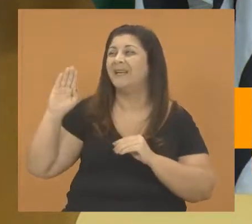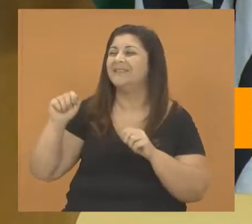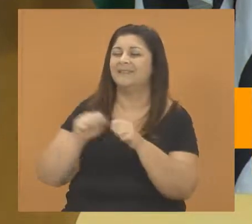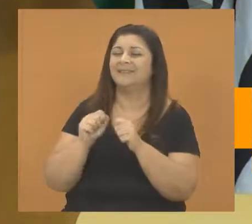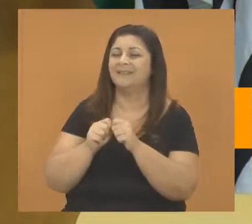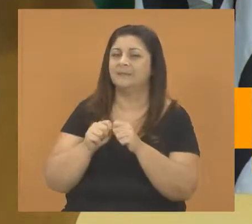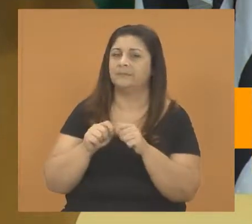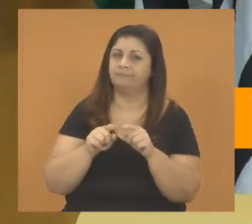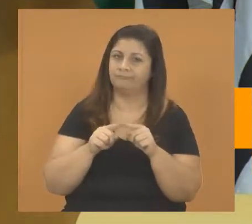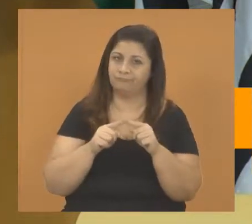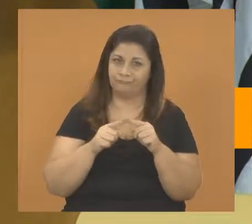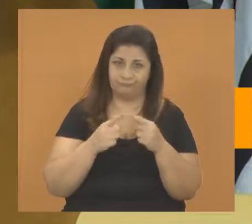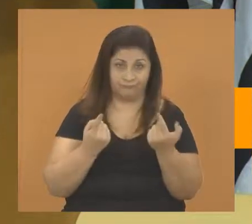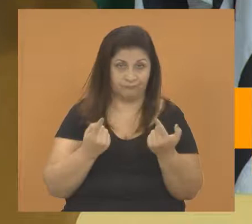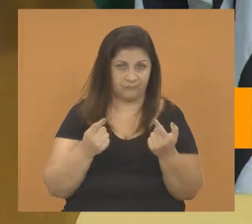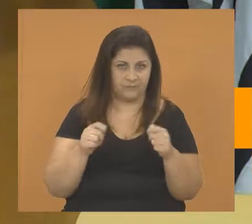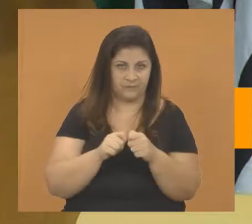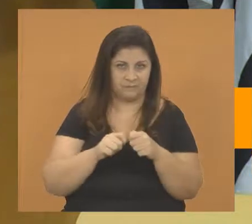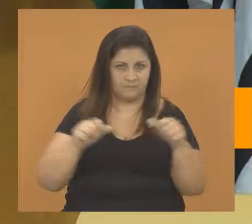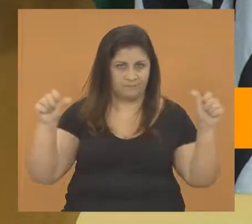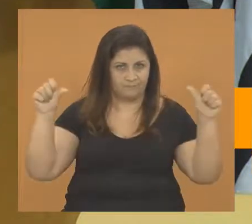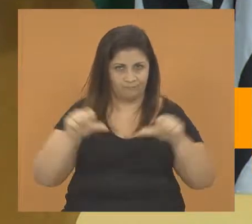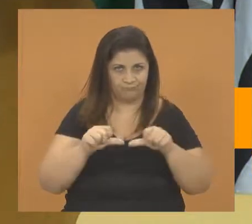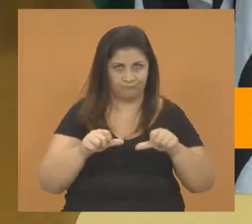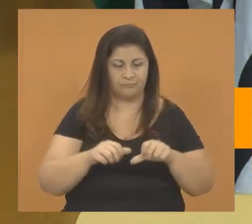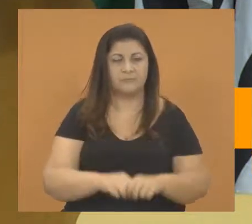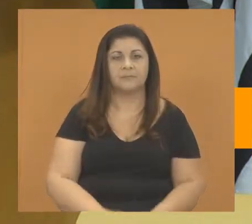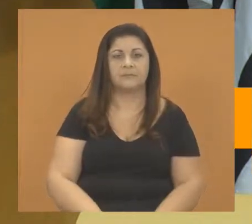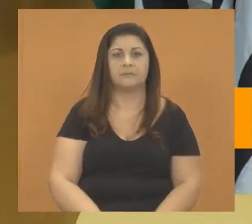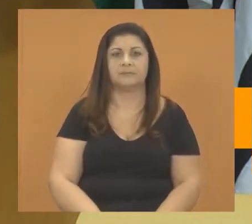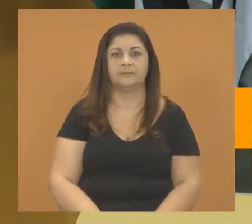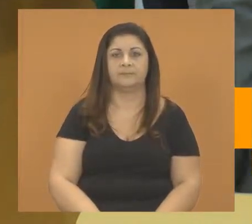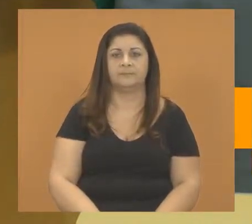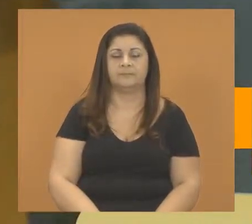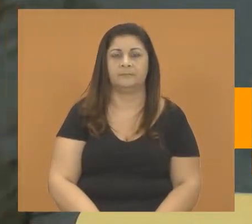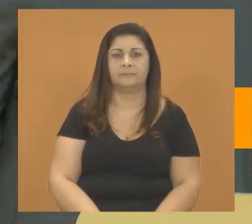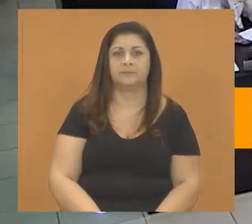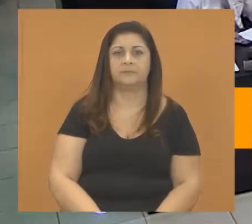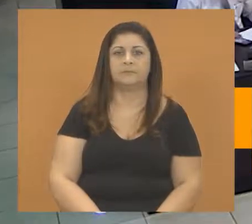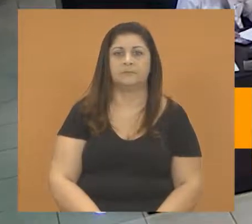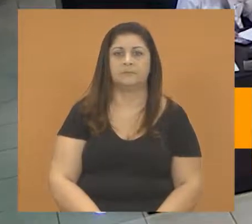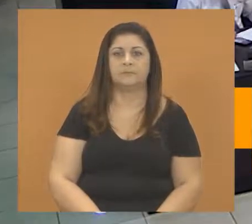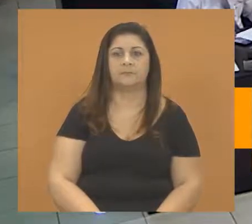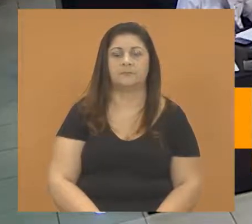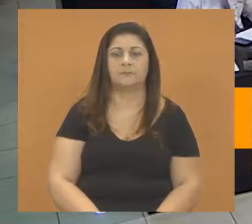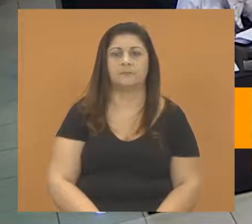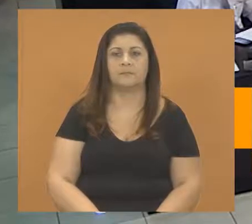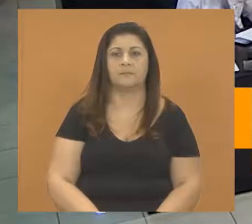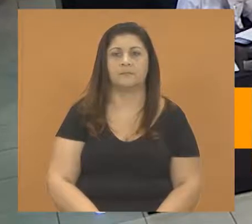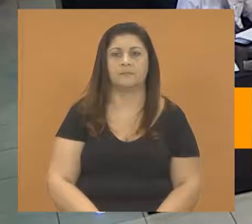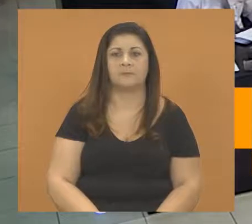exatamente igual ou às vezes até pior o projeto continue a discussão